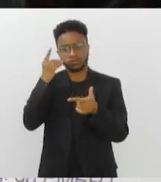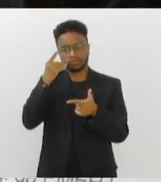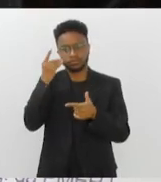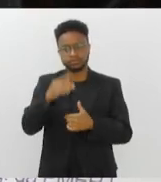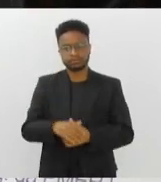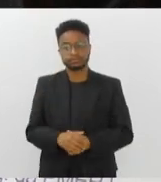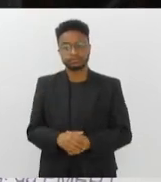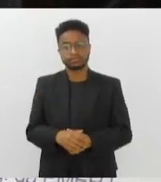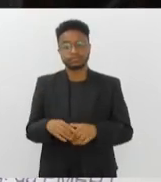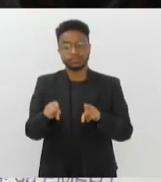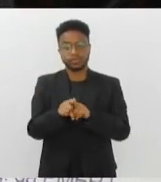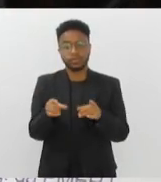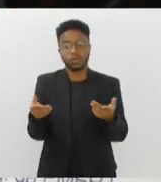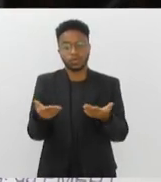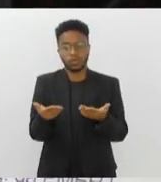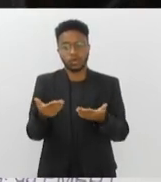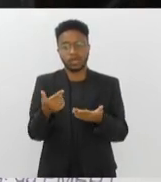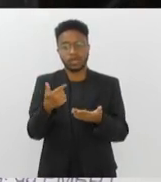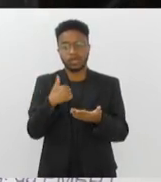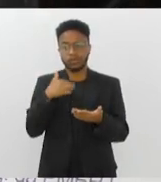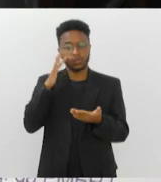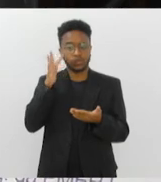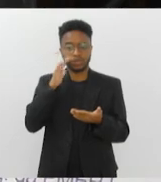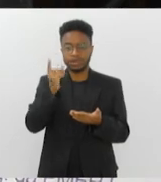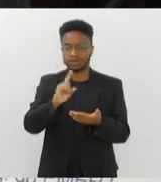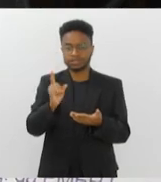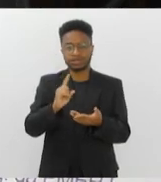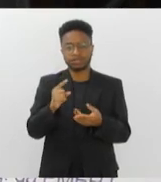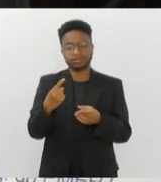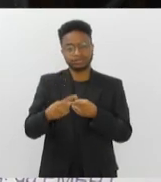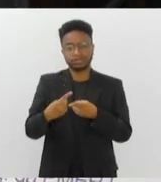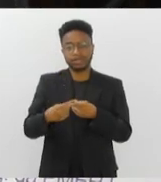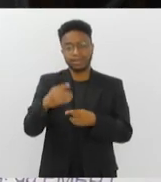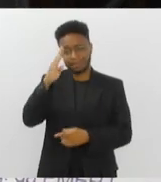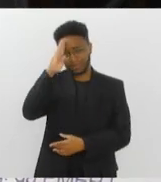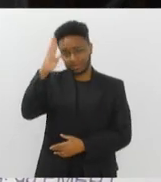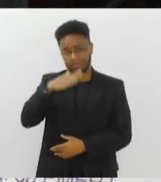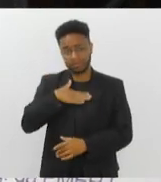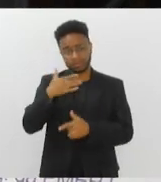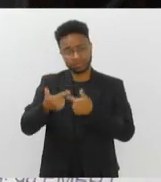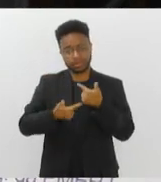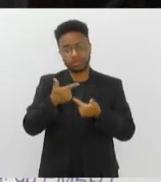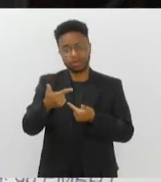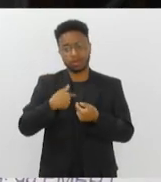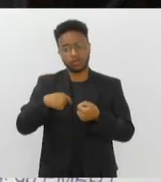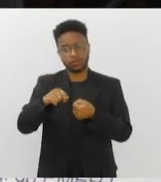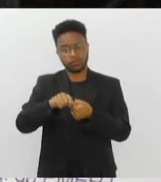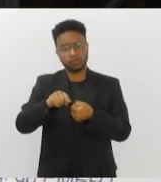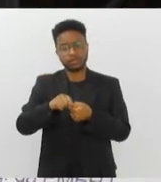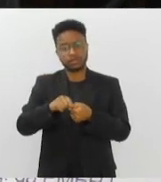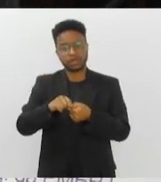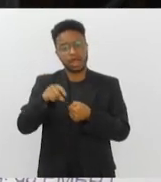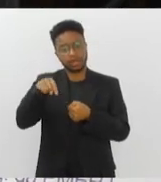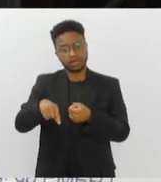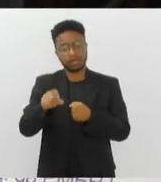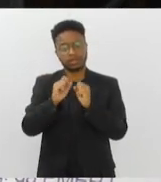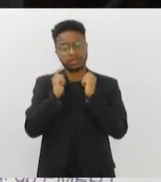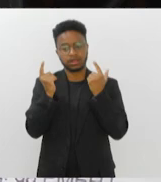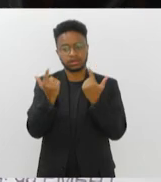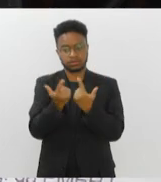E hoje também eu não esperava, principalmente pelo trabalho que eu realizei na Assembleia